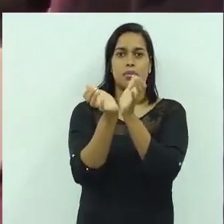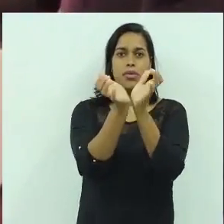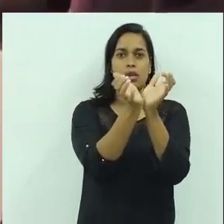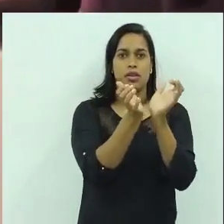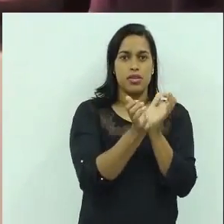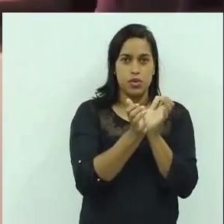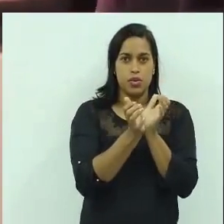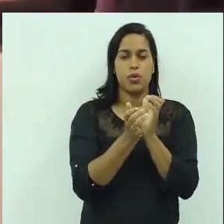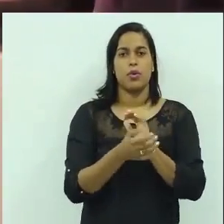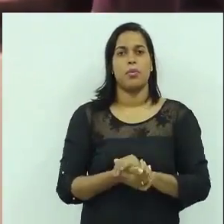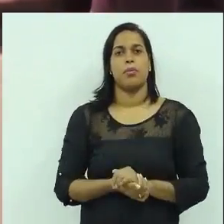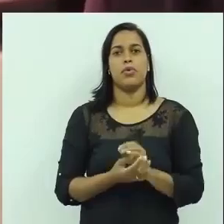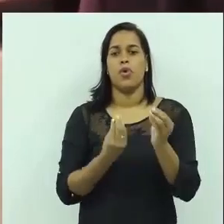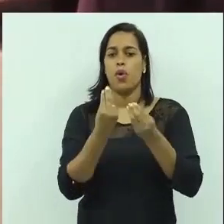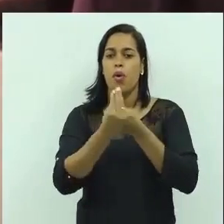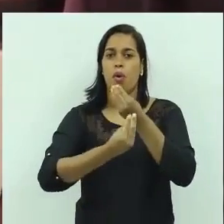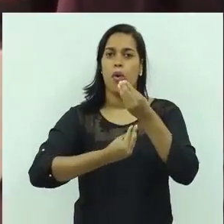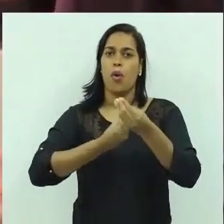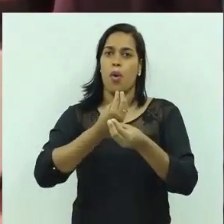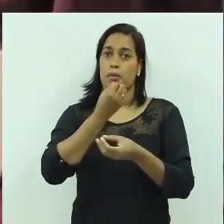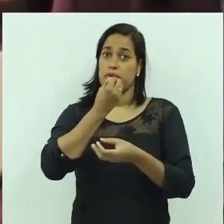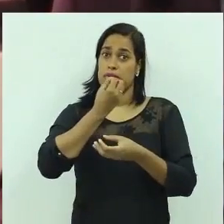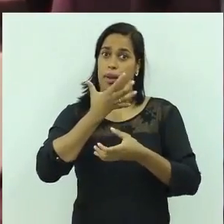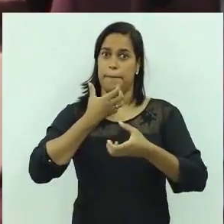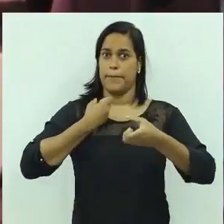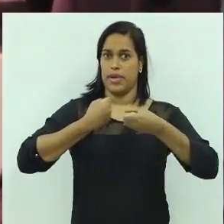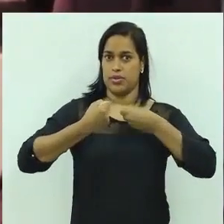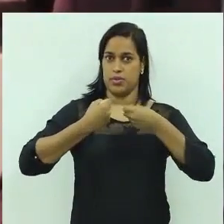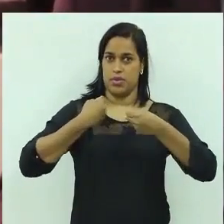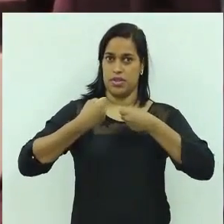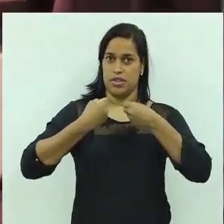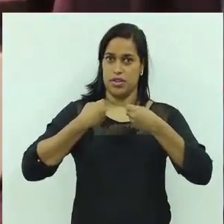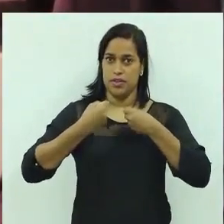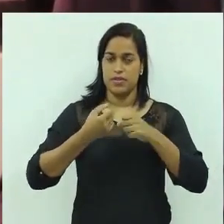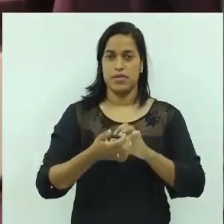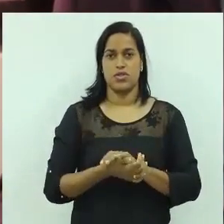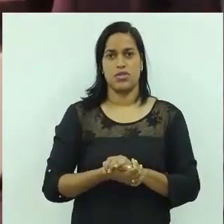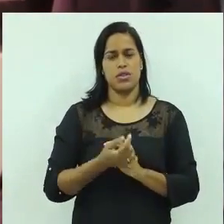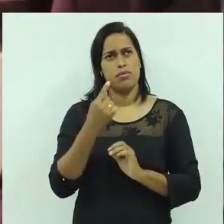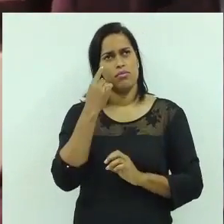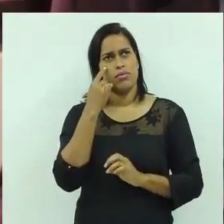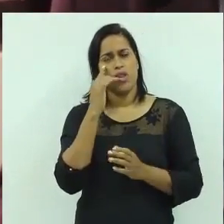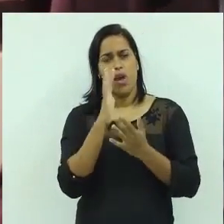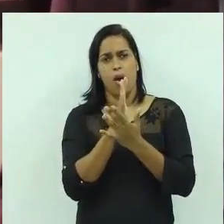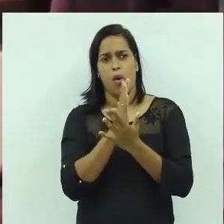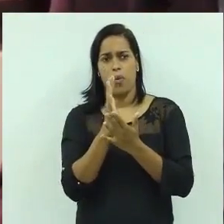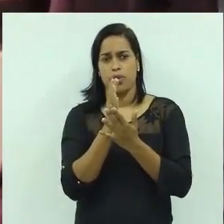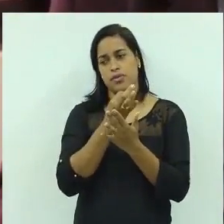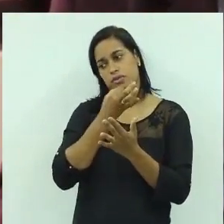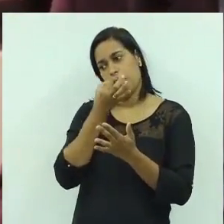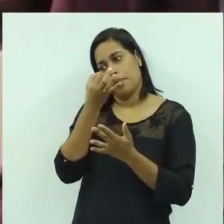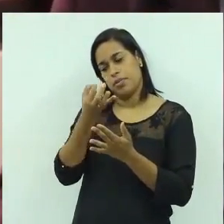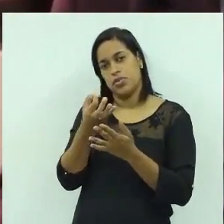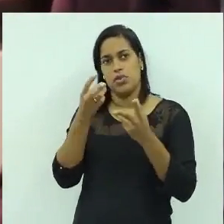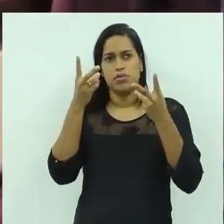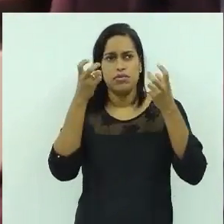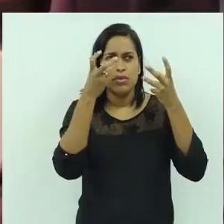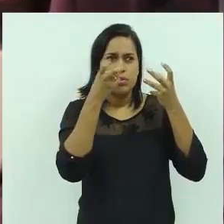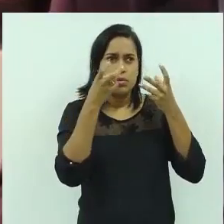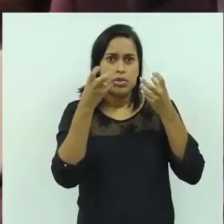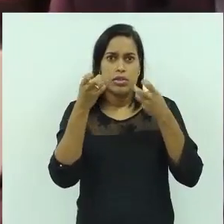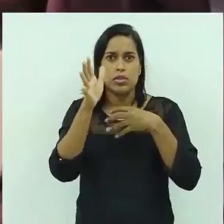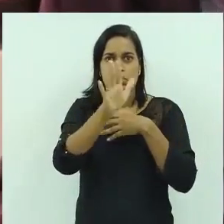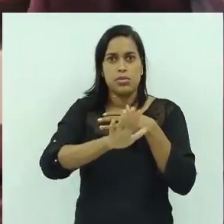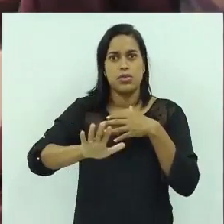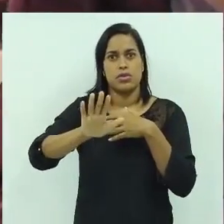grupo, como estar bem numa entrevista de seleção. Me dê umas dicas da sua percepção geral, depois eu vou lhe provocar